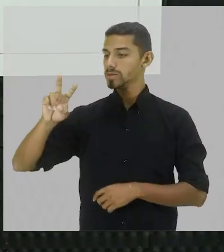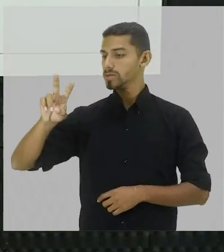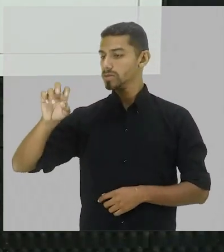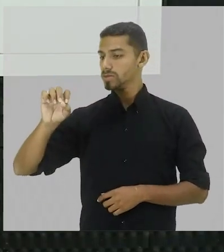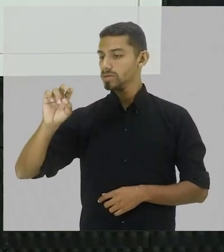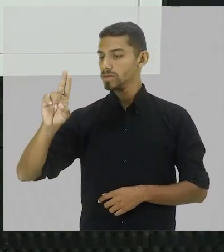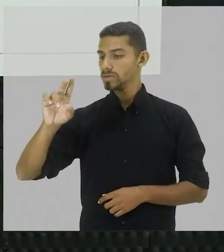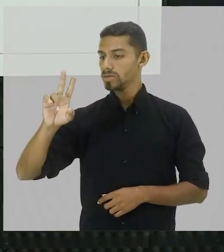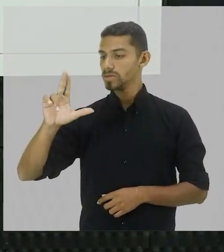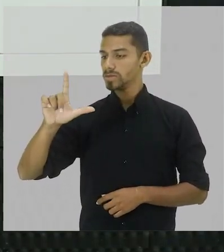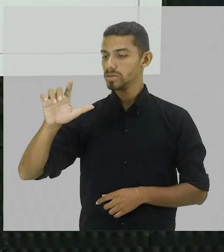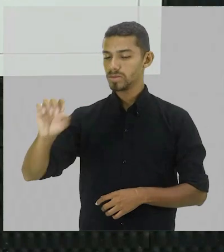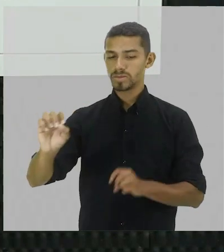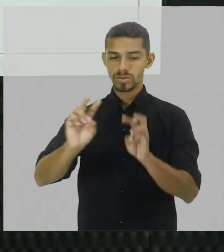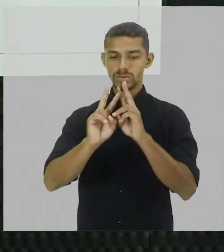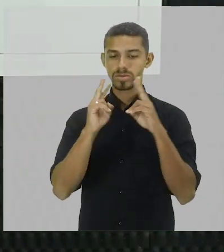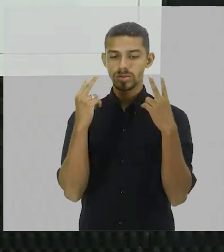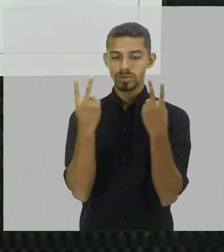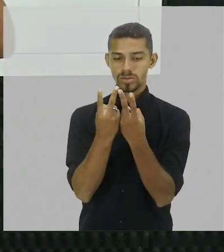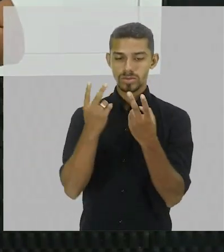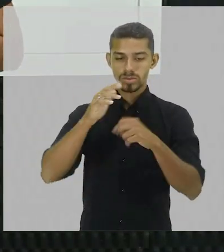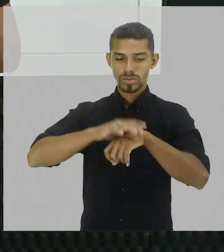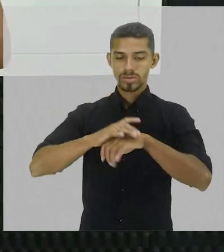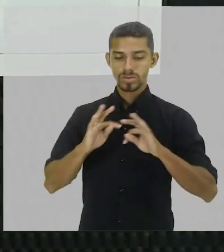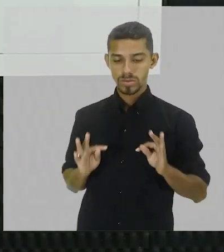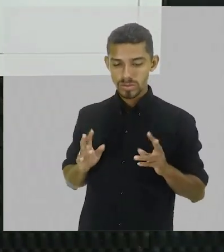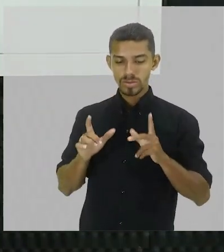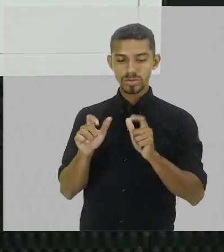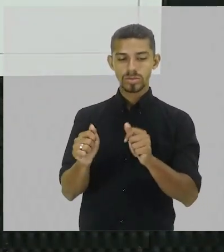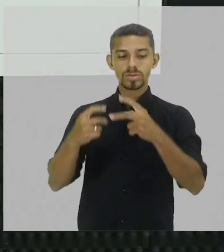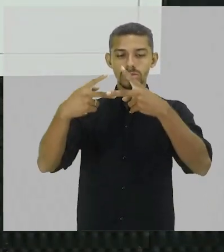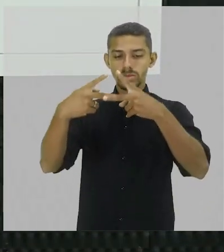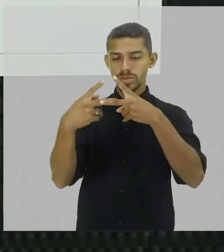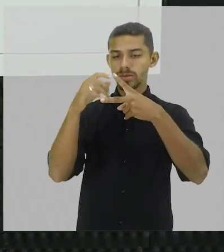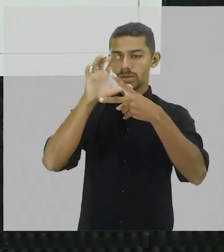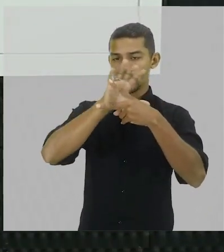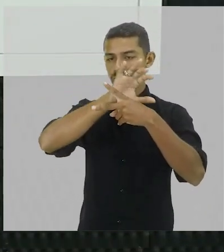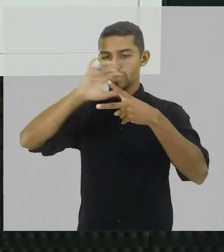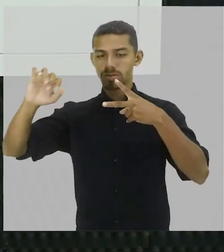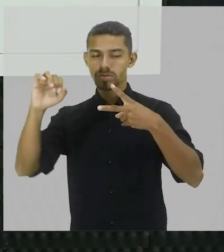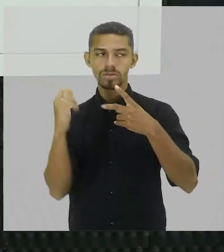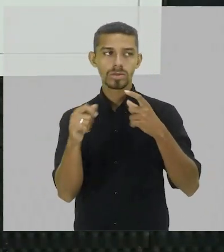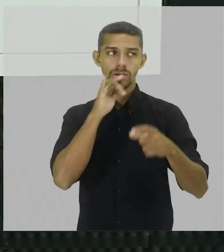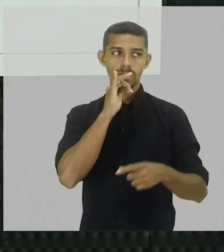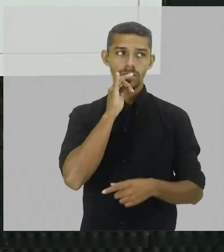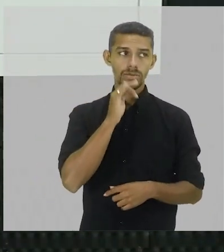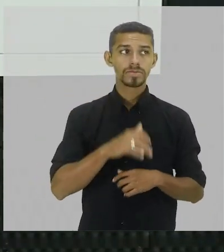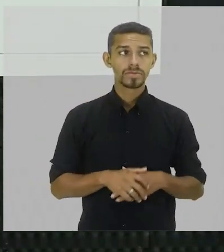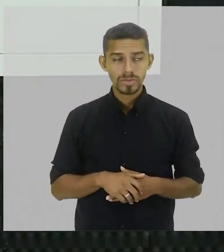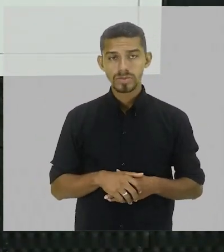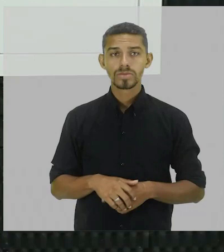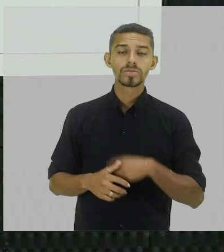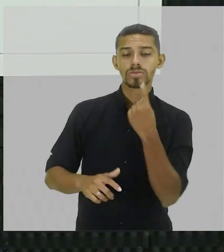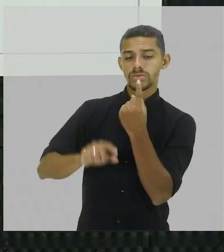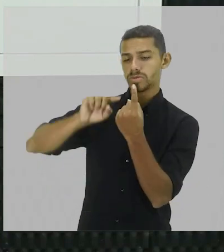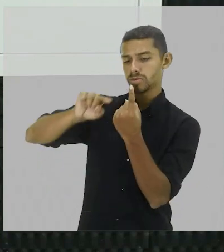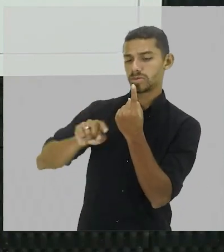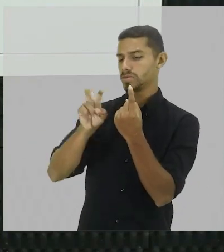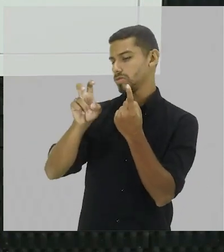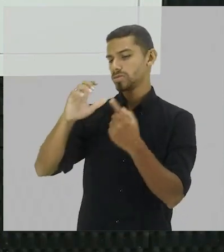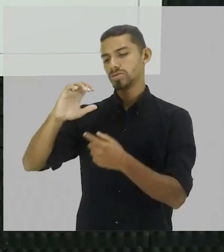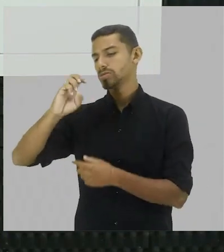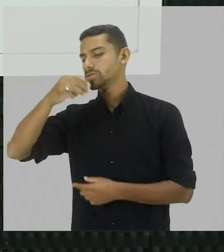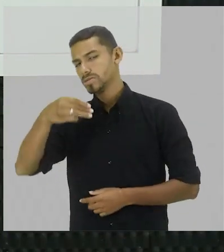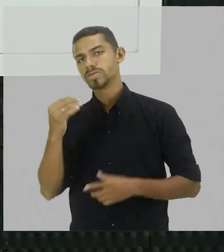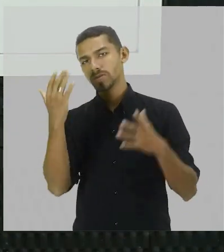pirâmide inteira, total, né? E vou retirar o volume da pirâmide de cima,